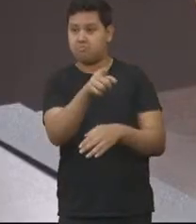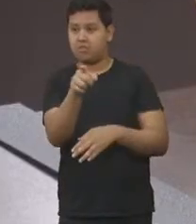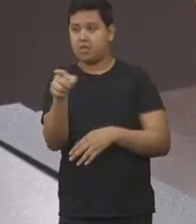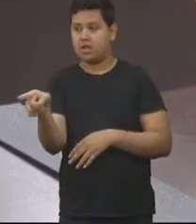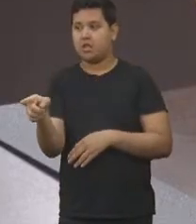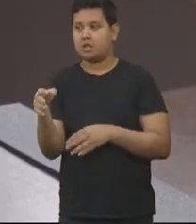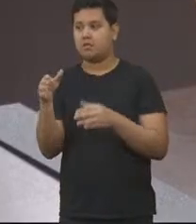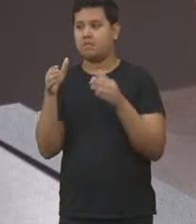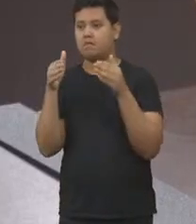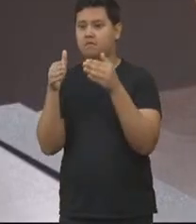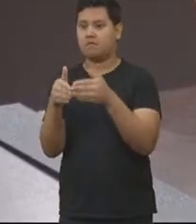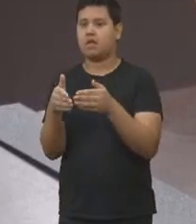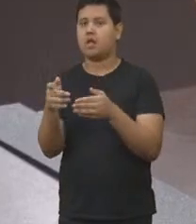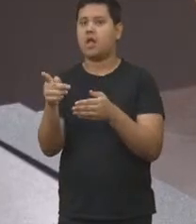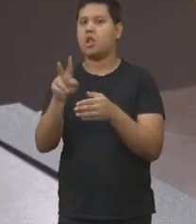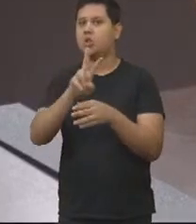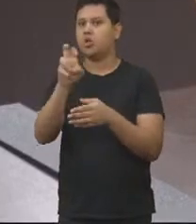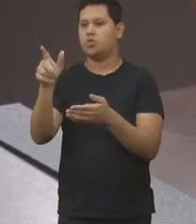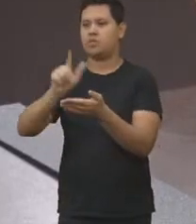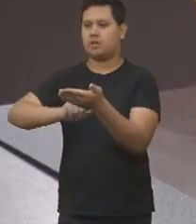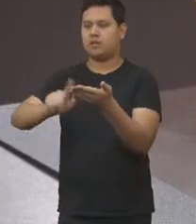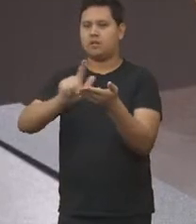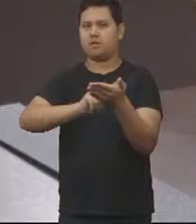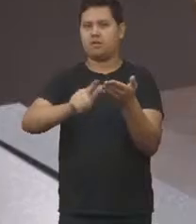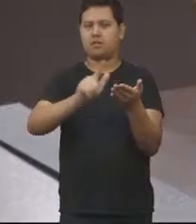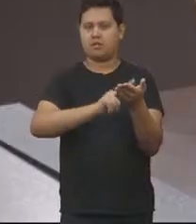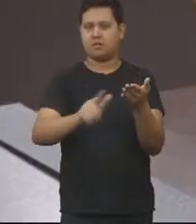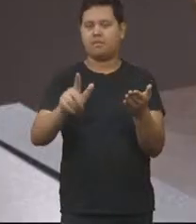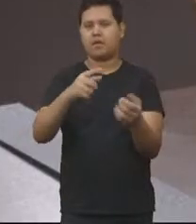varrição, da capina e limpeza da cidade.